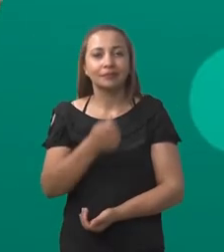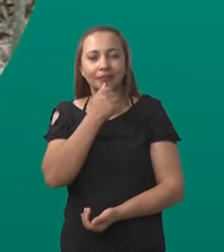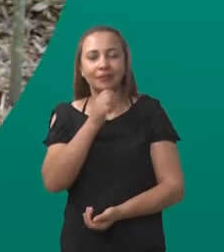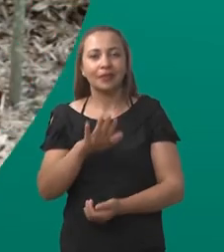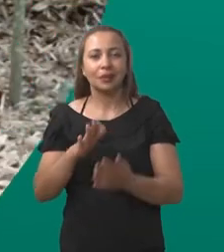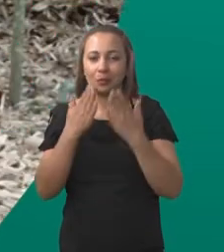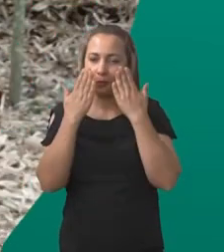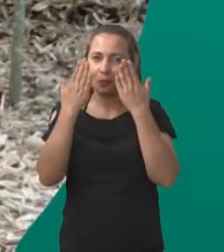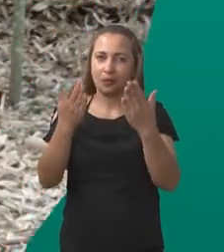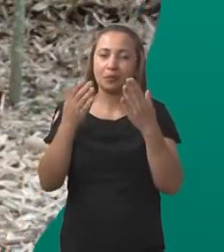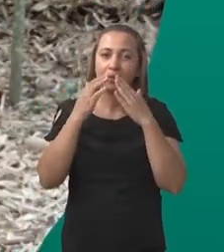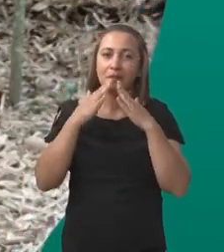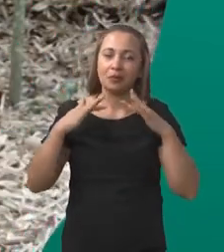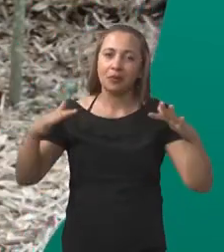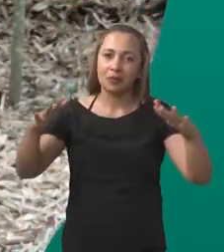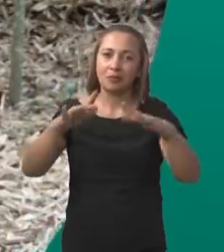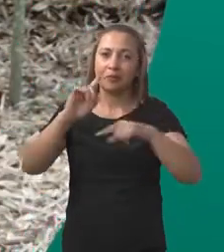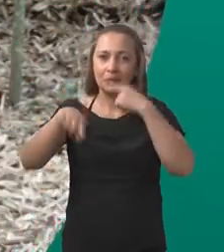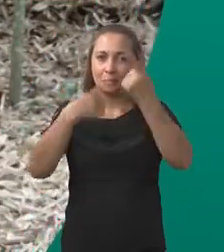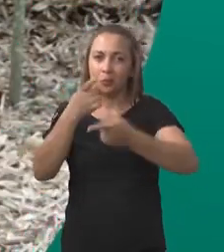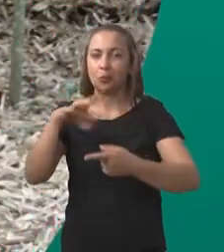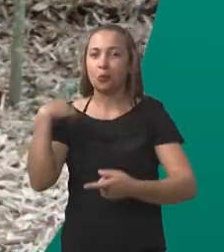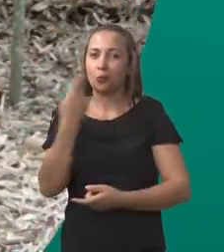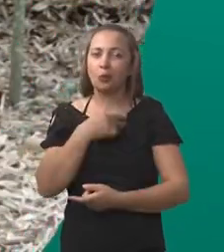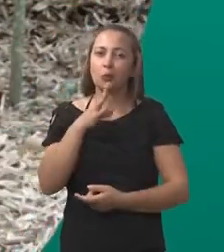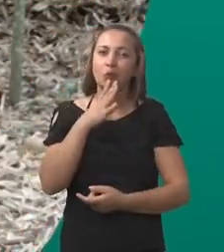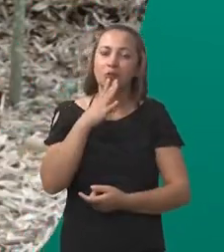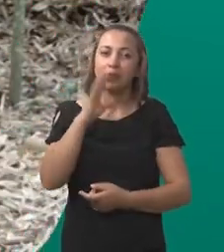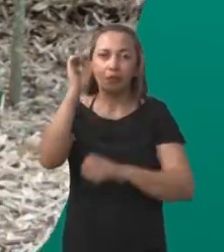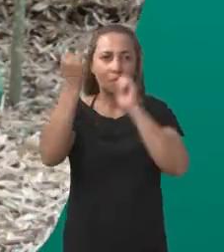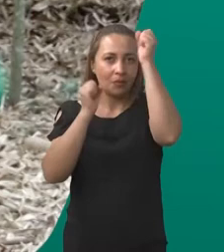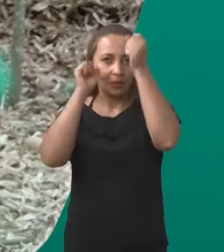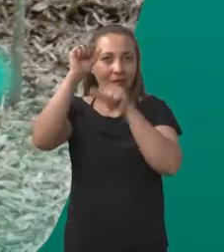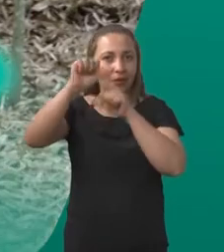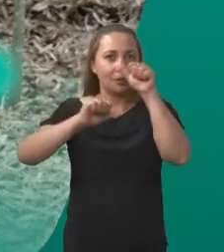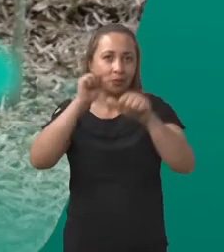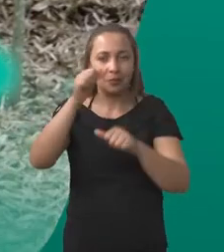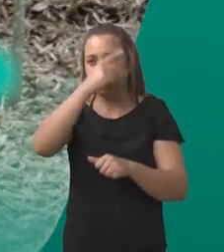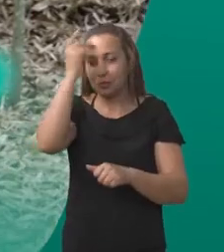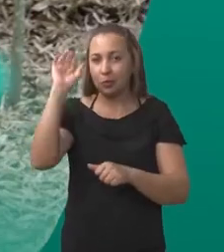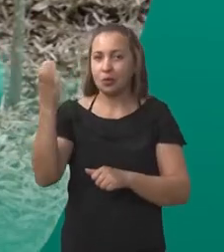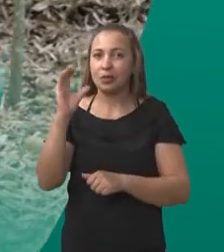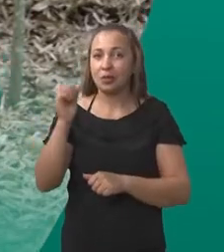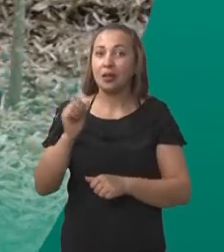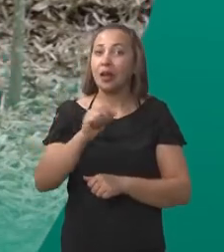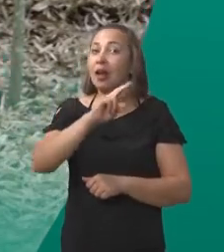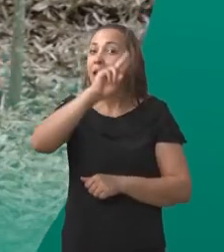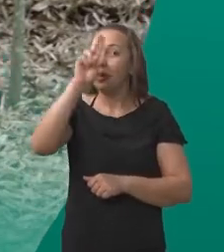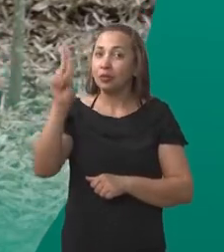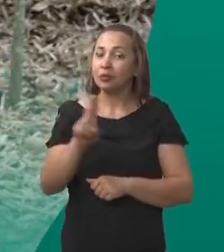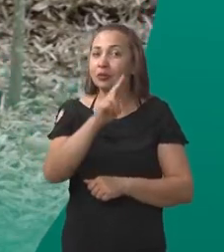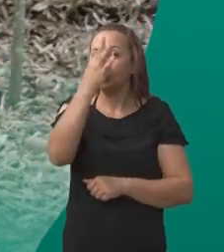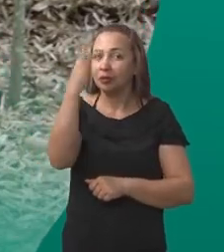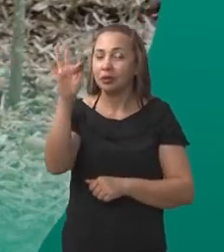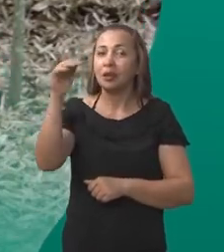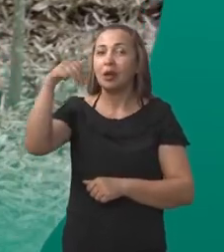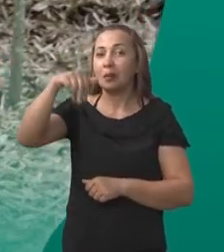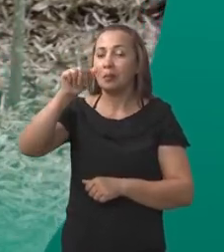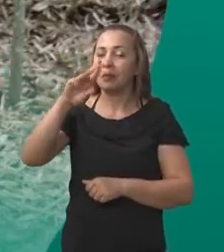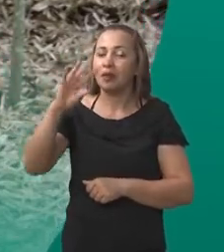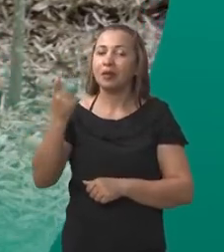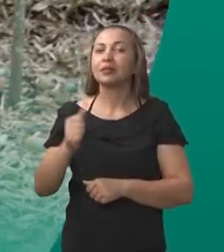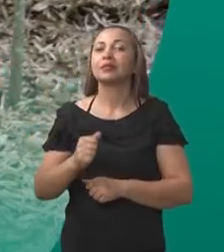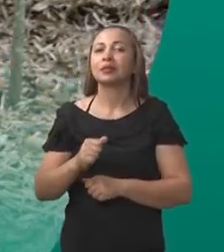E ainda sobre o enfrentamento da pandemia, daqui a pouco a gente conhece um equipamento desenvolvido por cientistas da Universidade Federal do